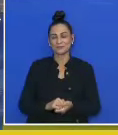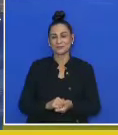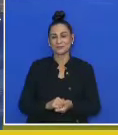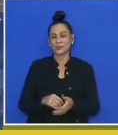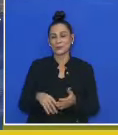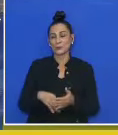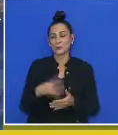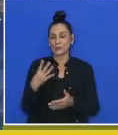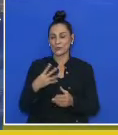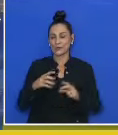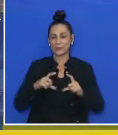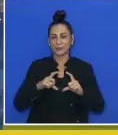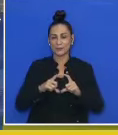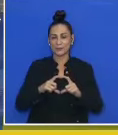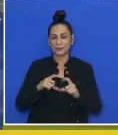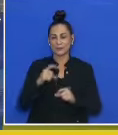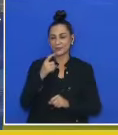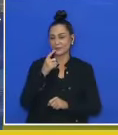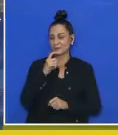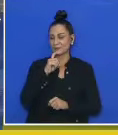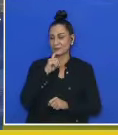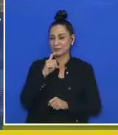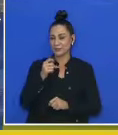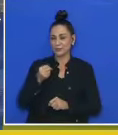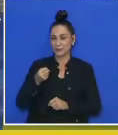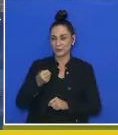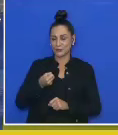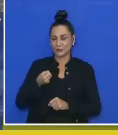Quarta bola, bola verde, número 13.